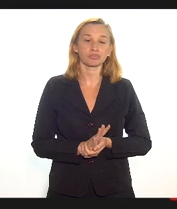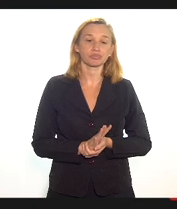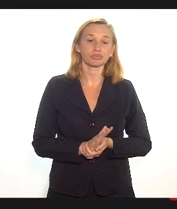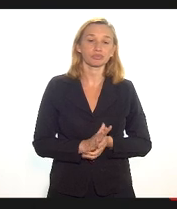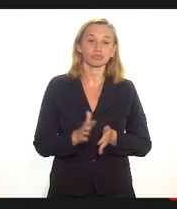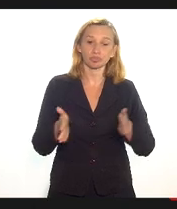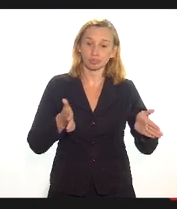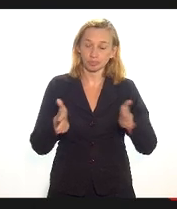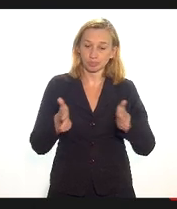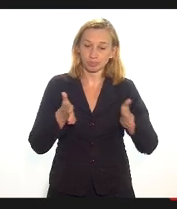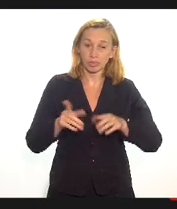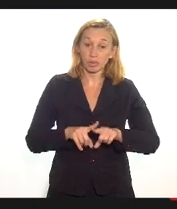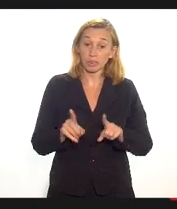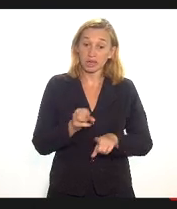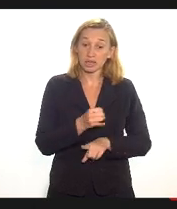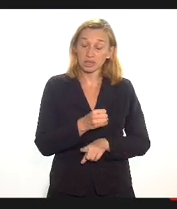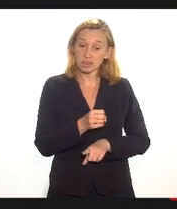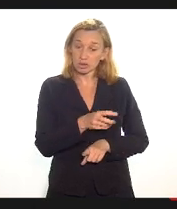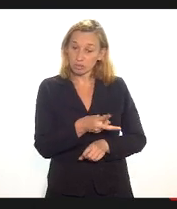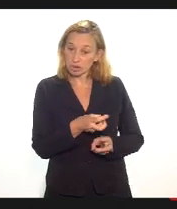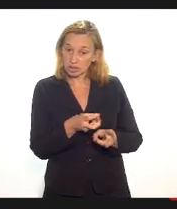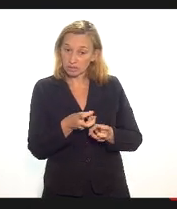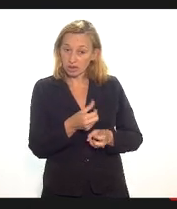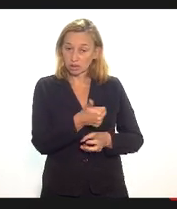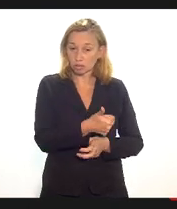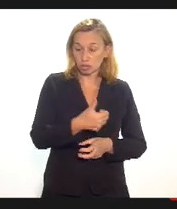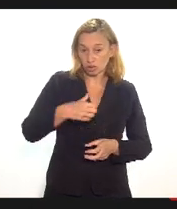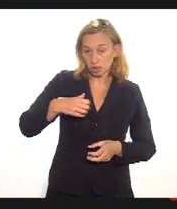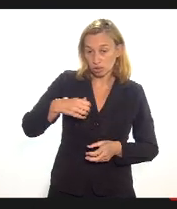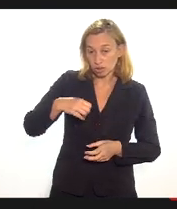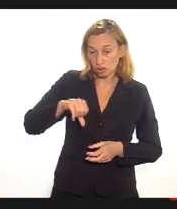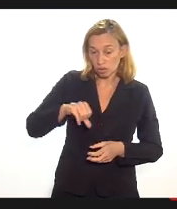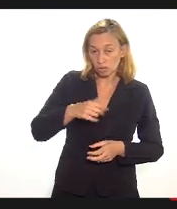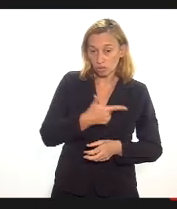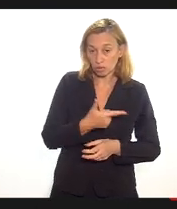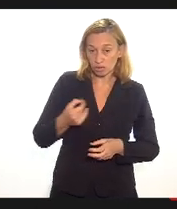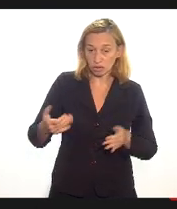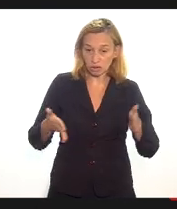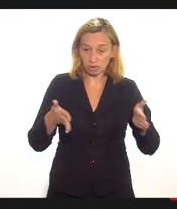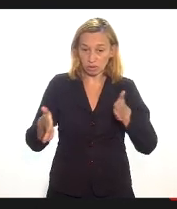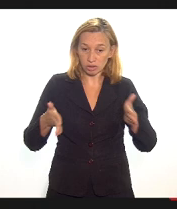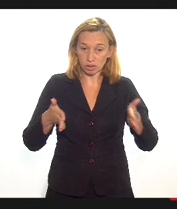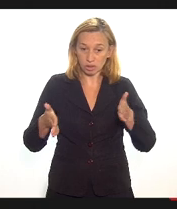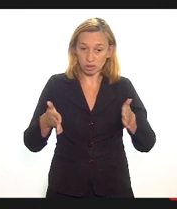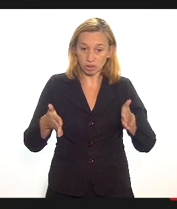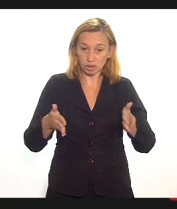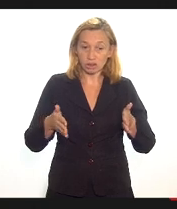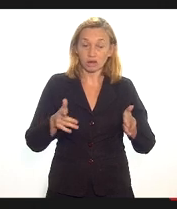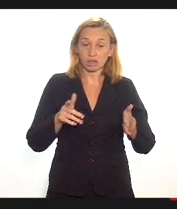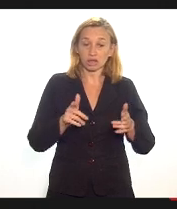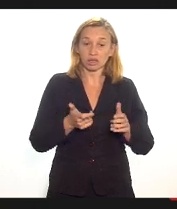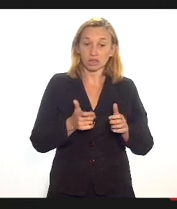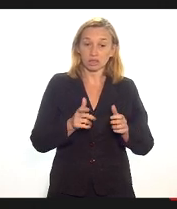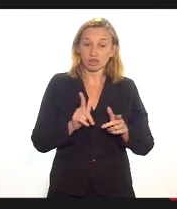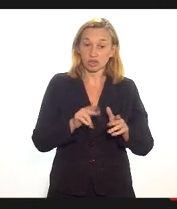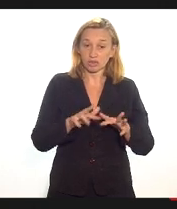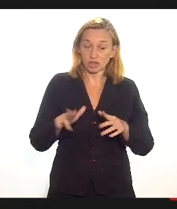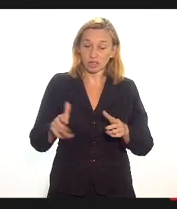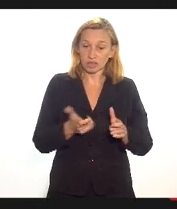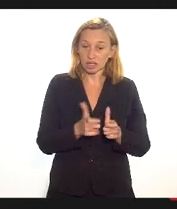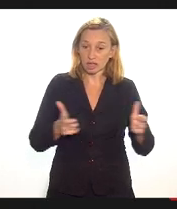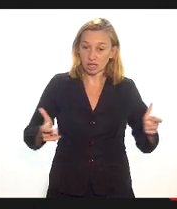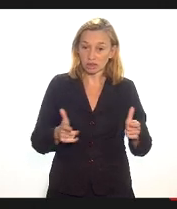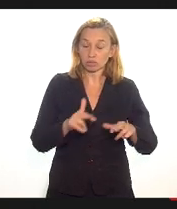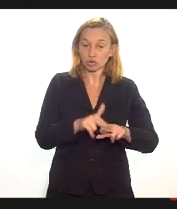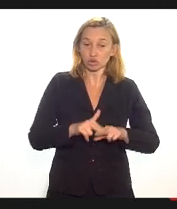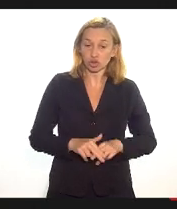período, mas se a gente olhar o período 2019 com o período 2020, essa variação é muito grande, exatamente pelo efeito da